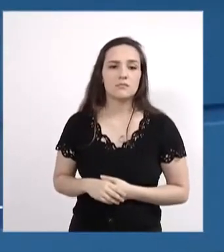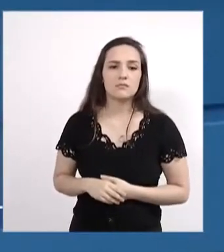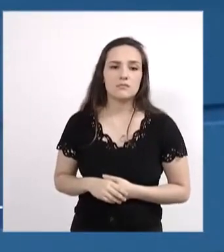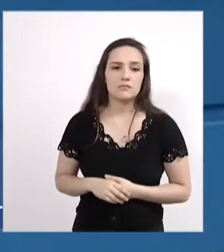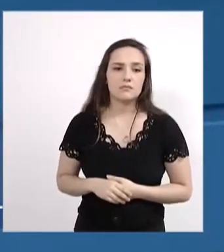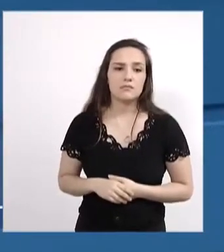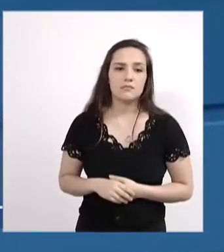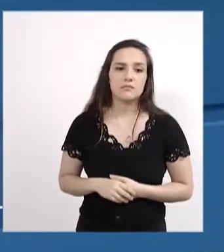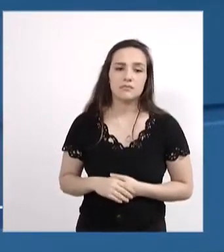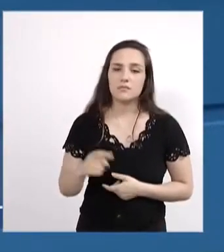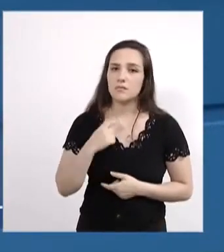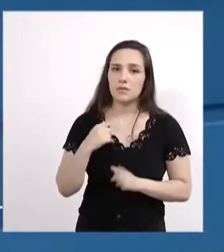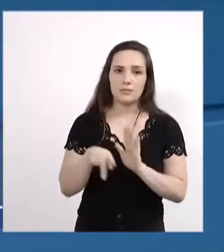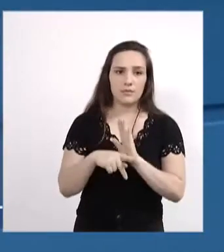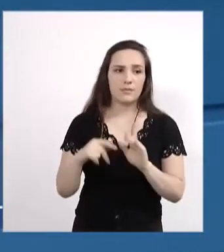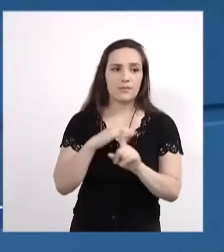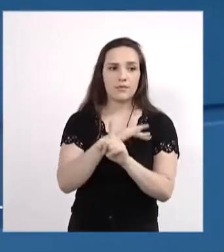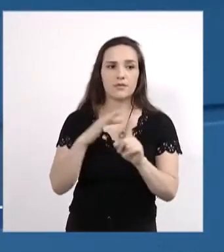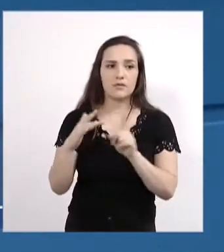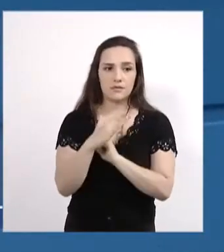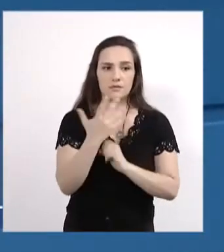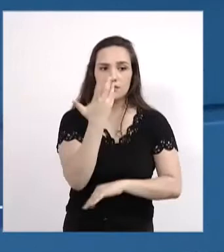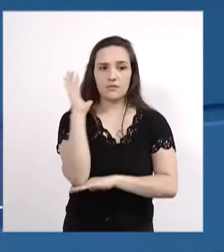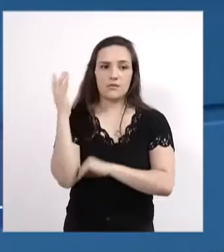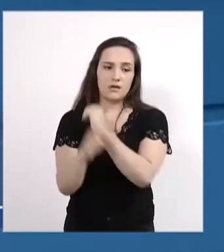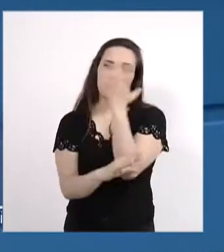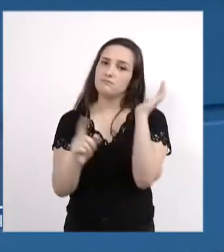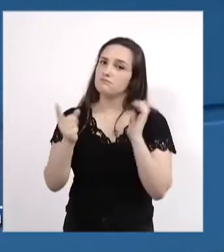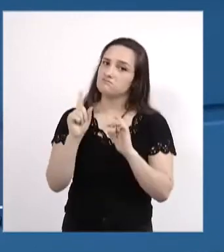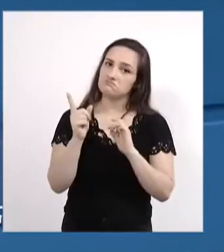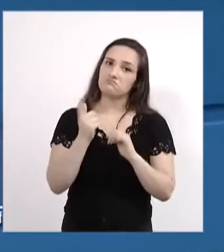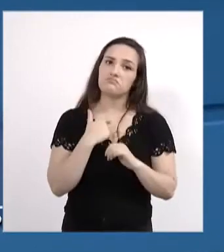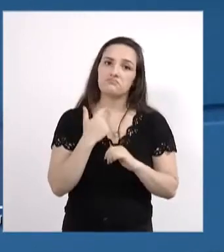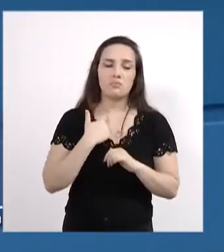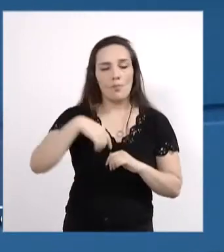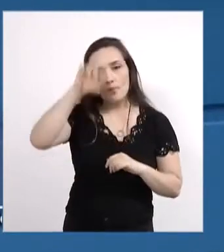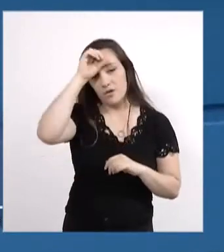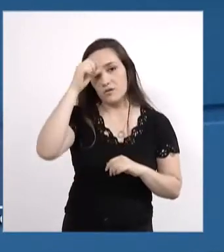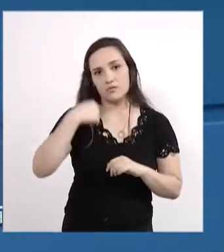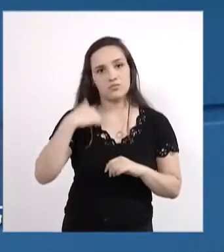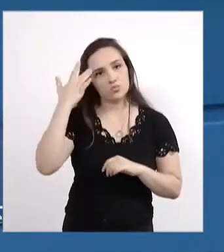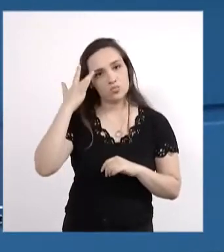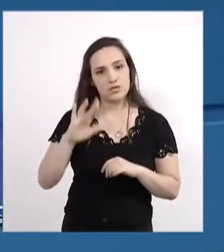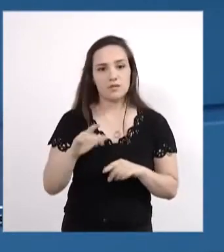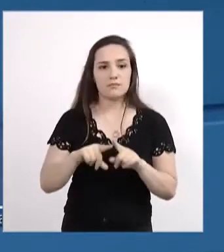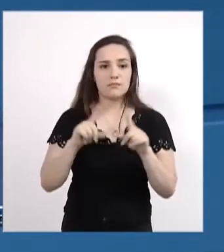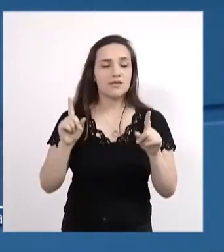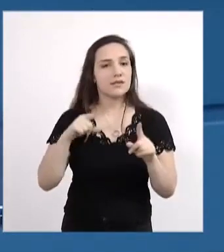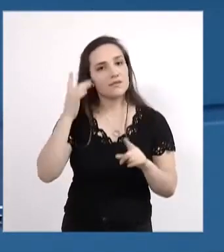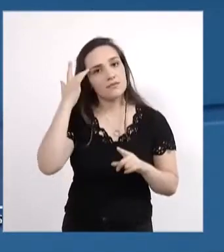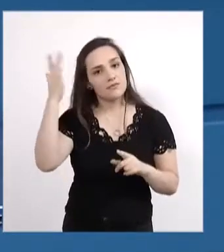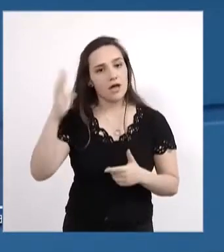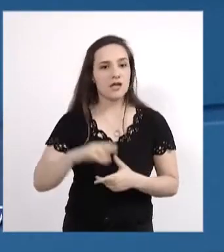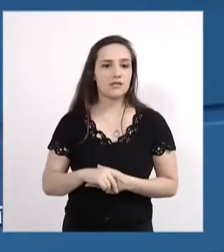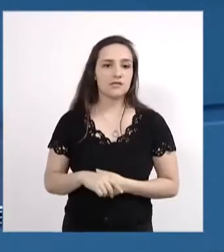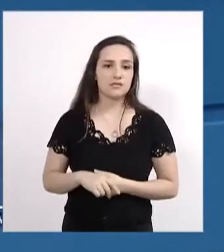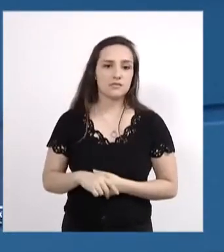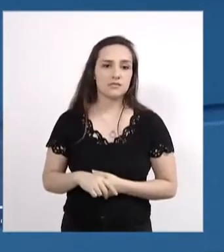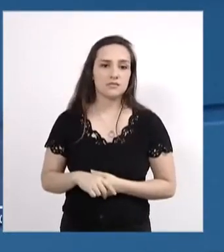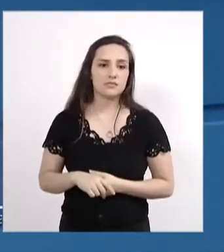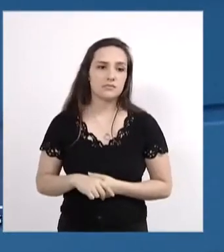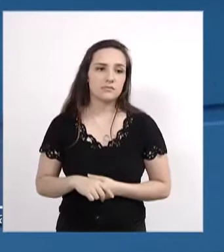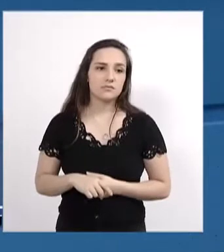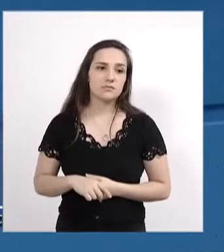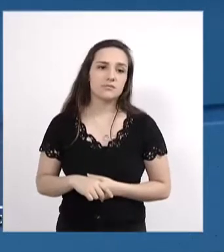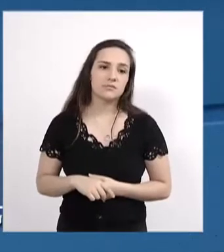sou ambientalista, falo uma pessoa leiga sobre esse assunto, mas é muito fácil, após a parte do deputado Zé